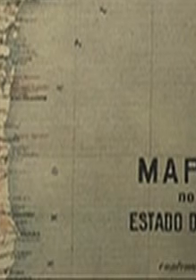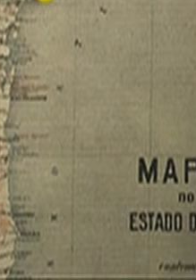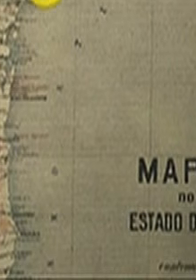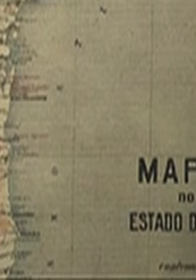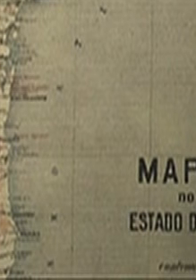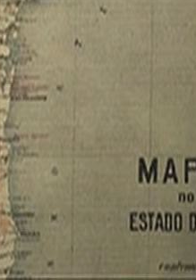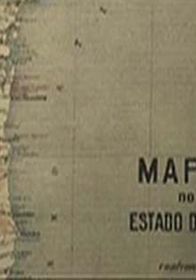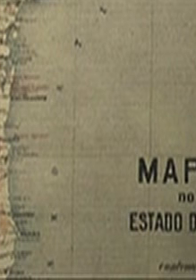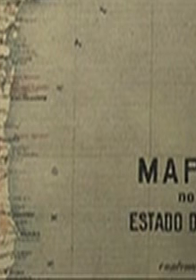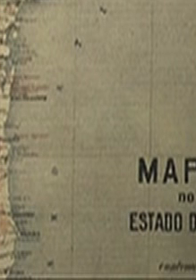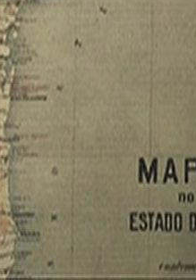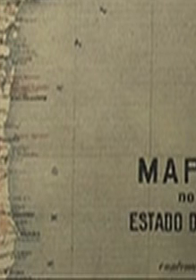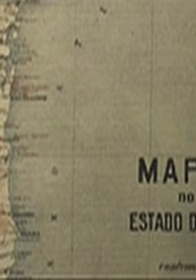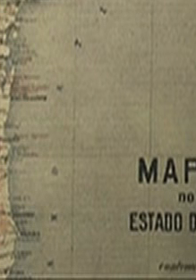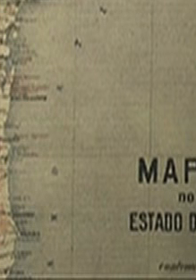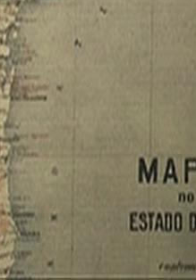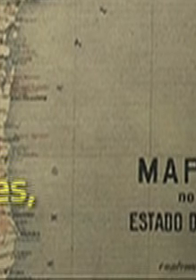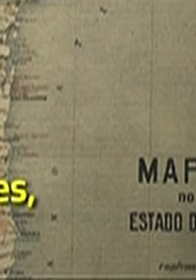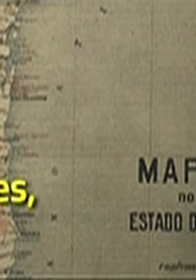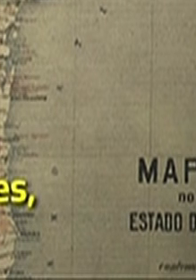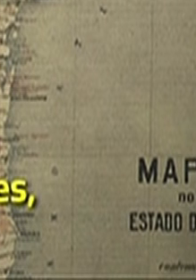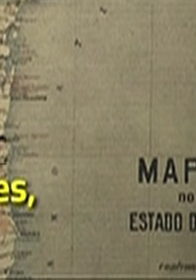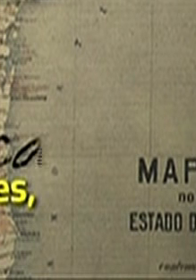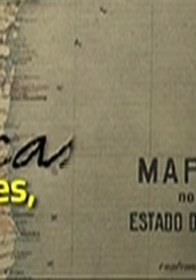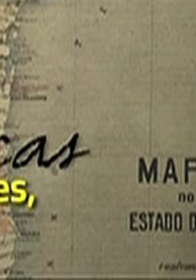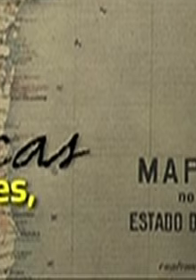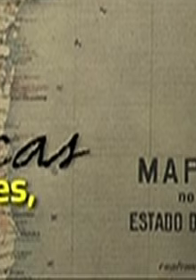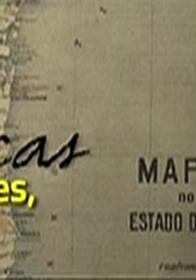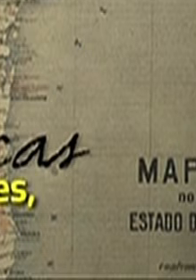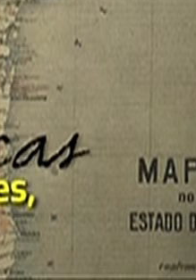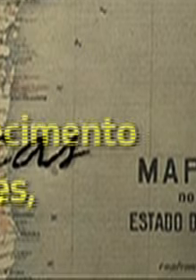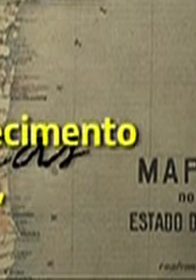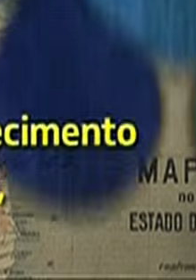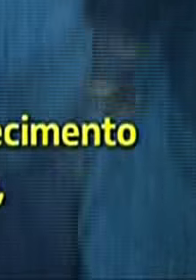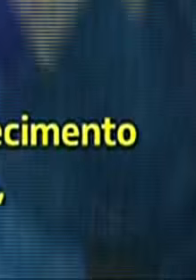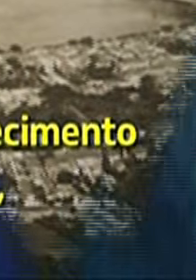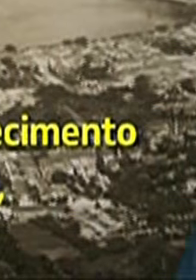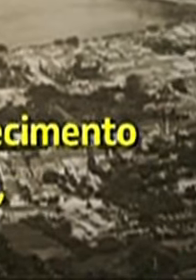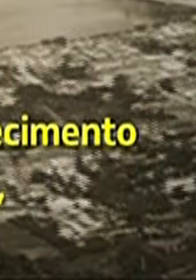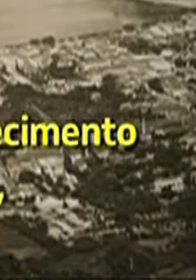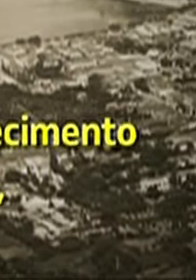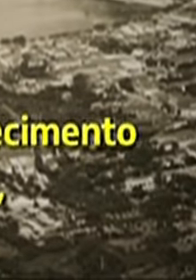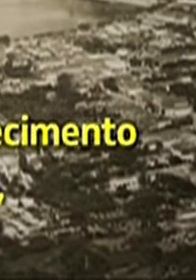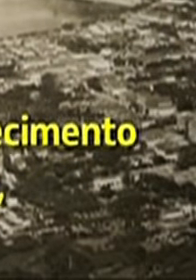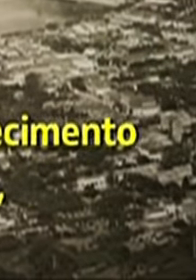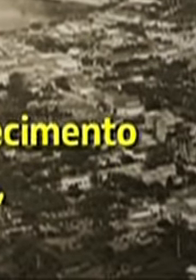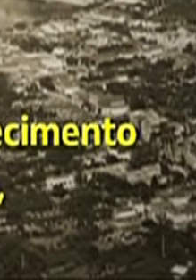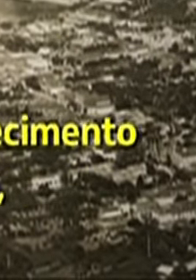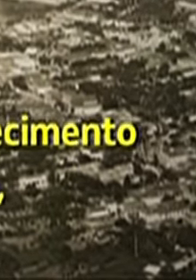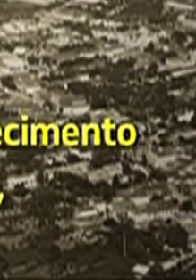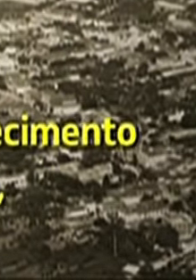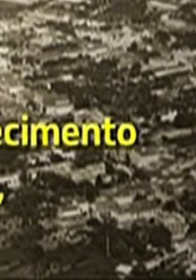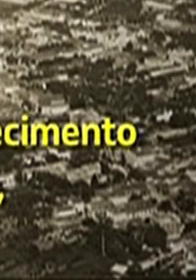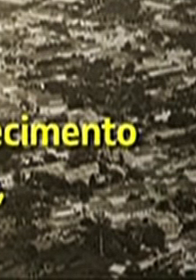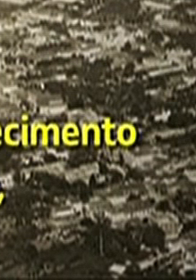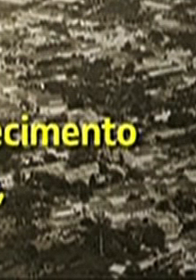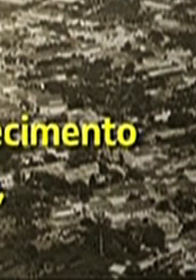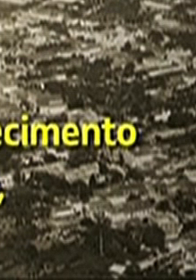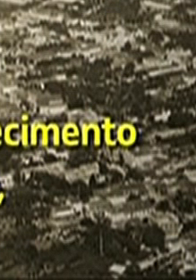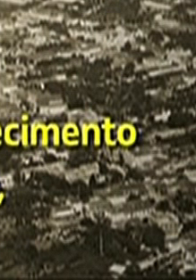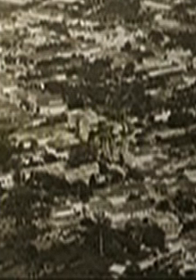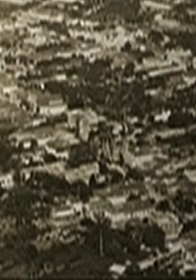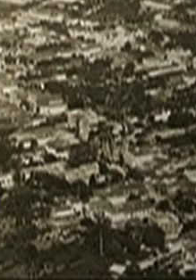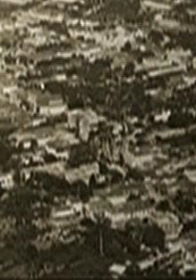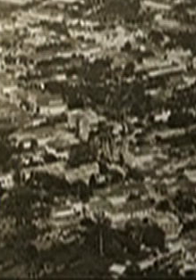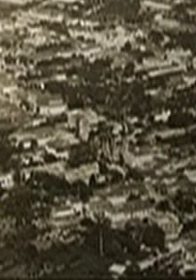baiano, negro, André Rebouças. Entre muitas transformações, ele resolveu o problema de abastecimento de água do Rio de